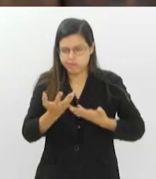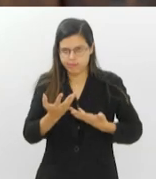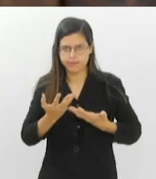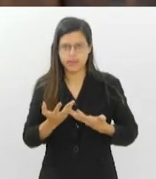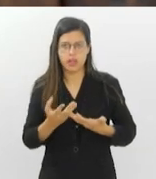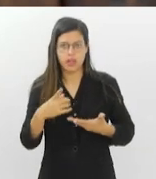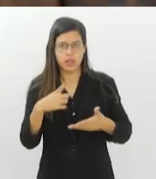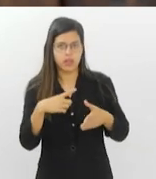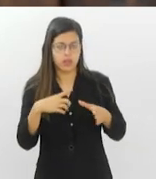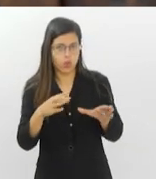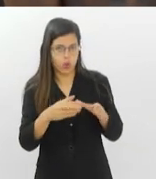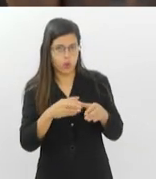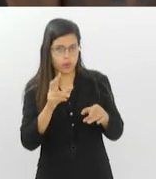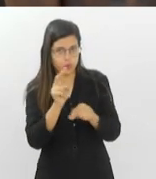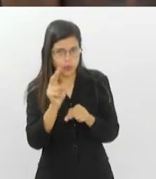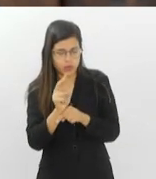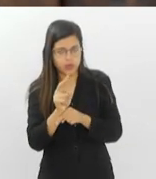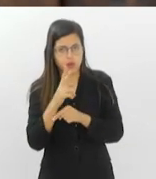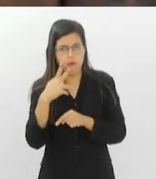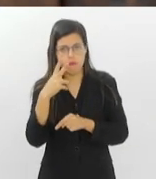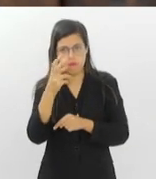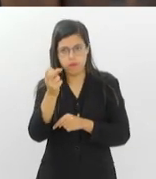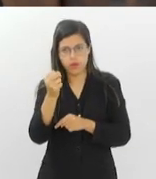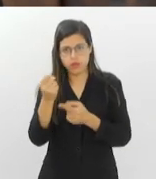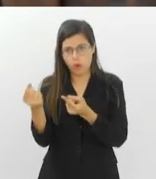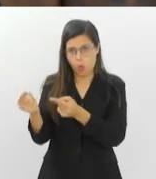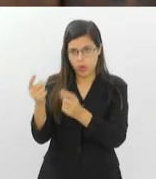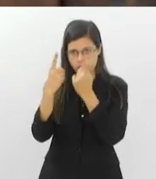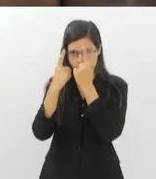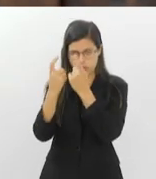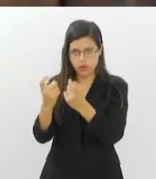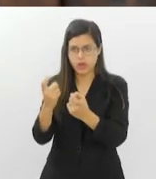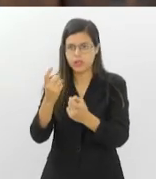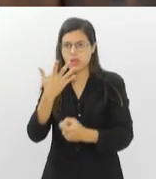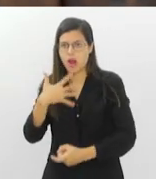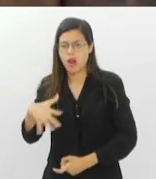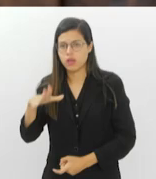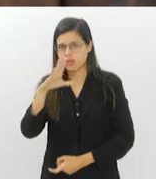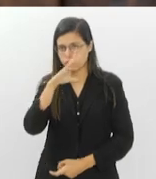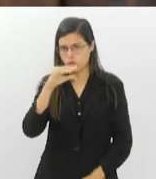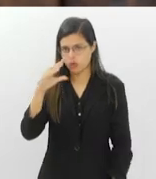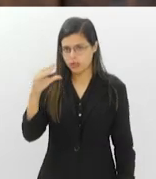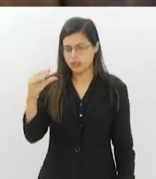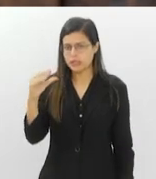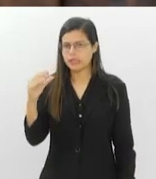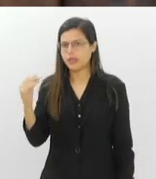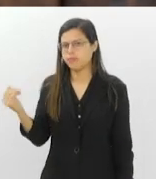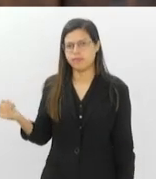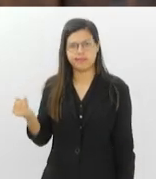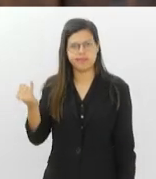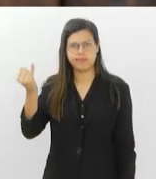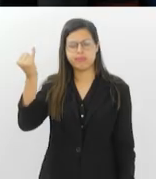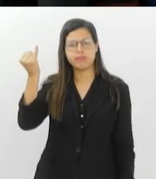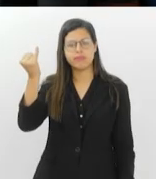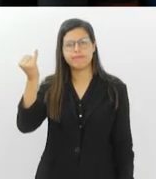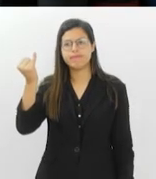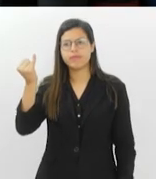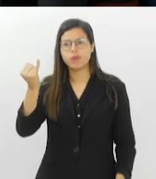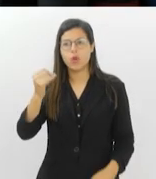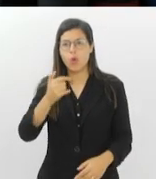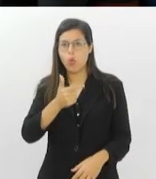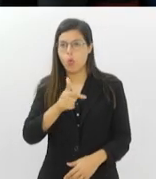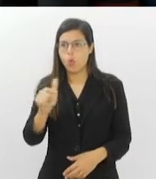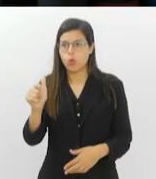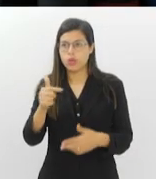de proteção para fortalecer o combate à violência à criança e ao adolescente é muito importante. Outro